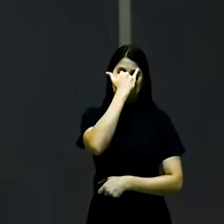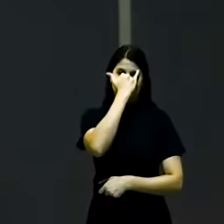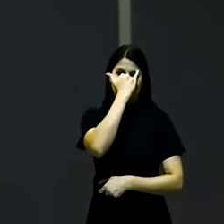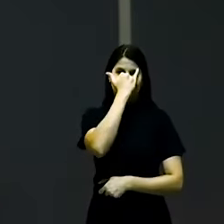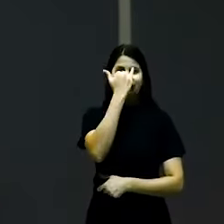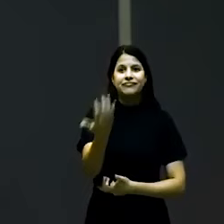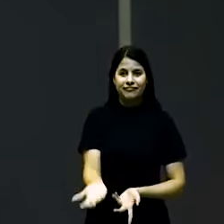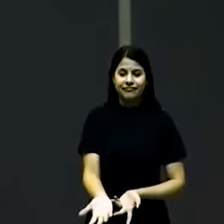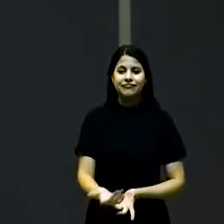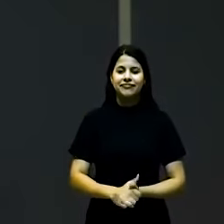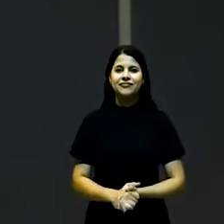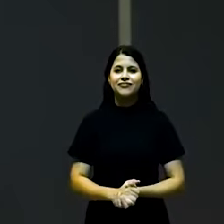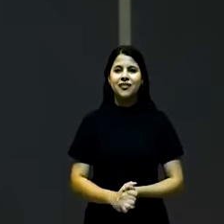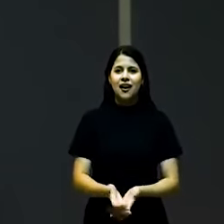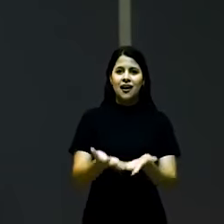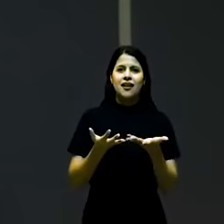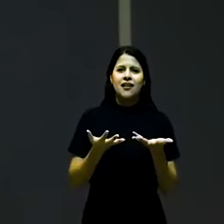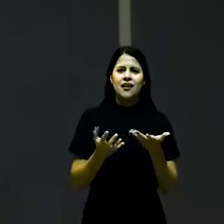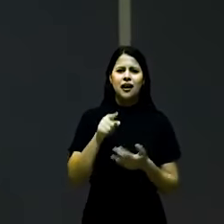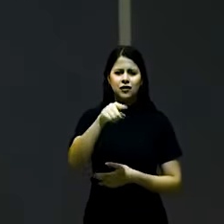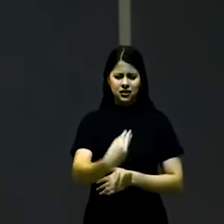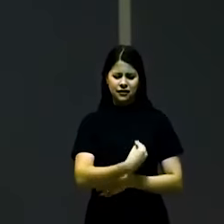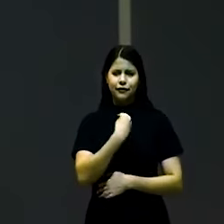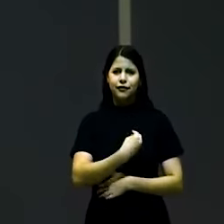Tem gente que quer te causar prejuízo.